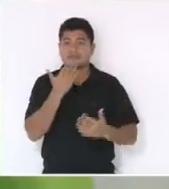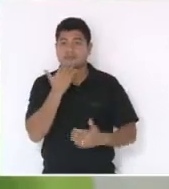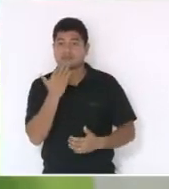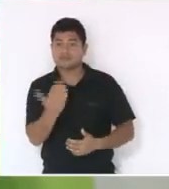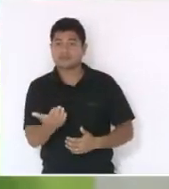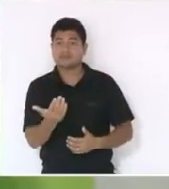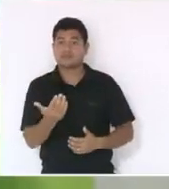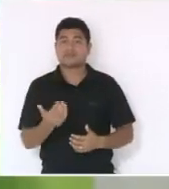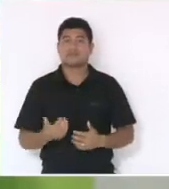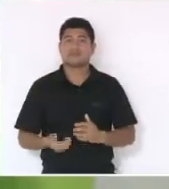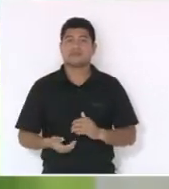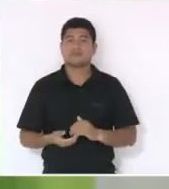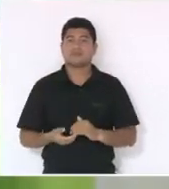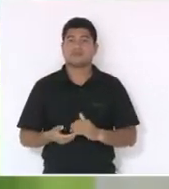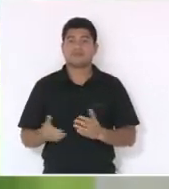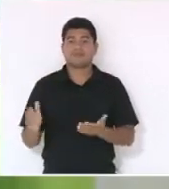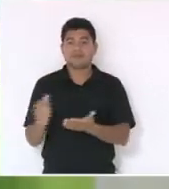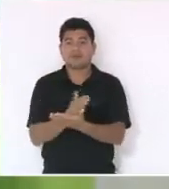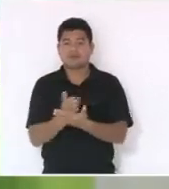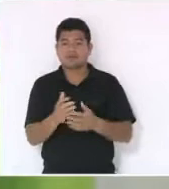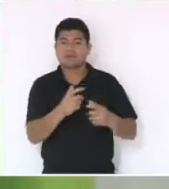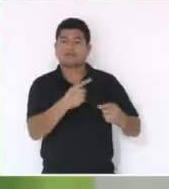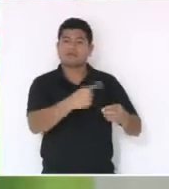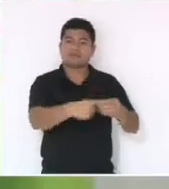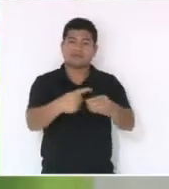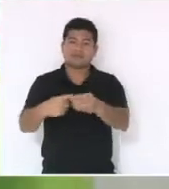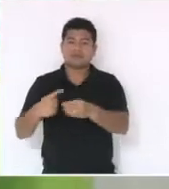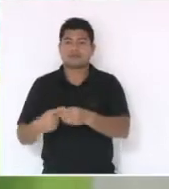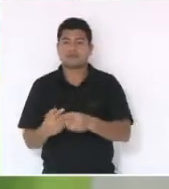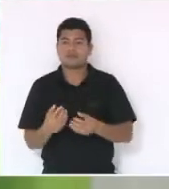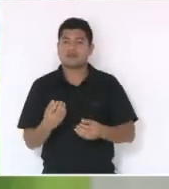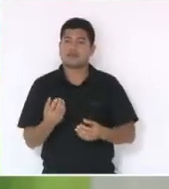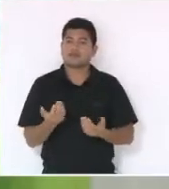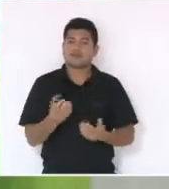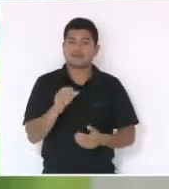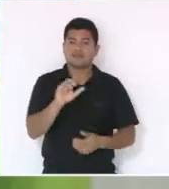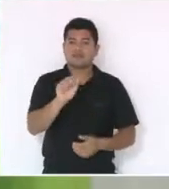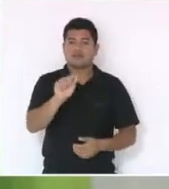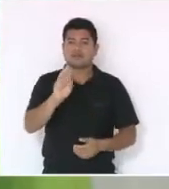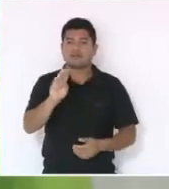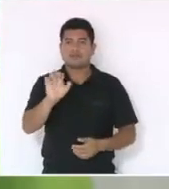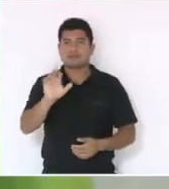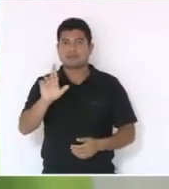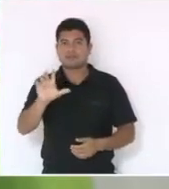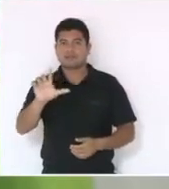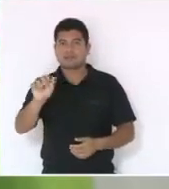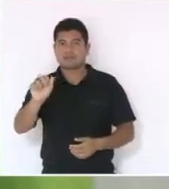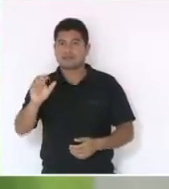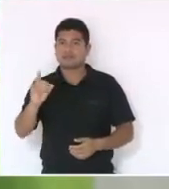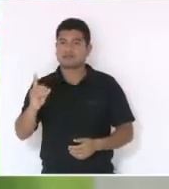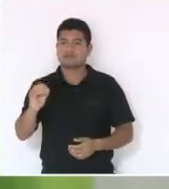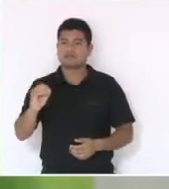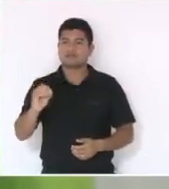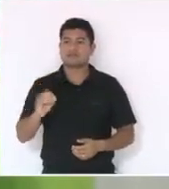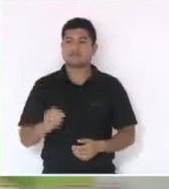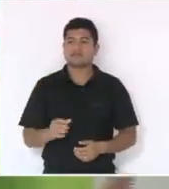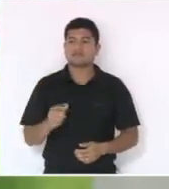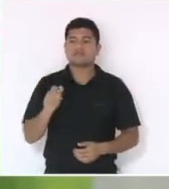as demandas de alguns municípios, como Abelardo Luz, que tem uma extensão territorial muito